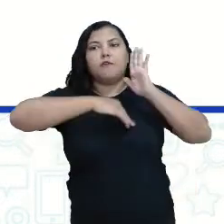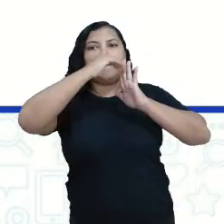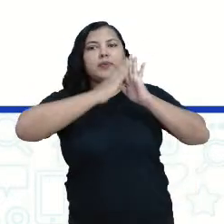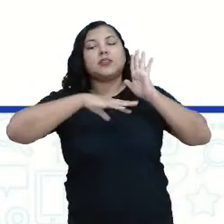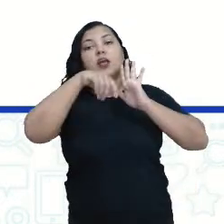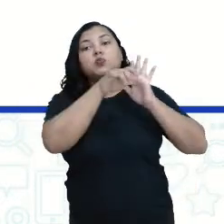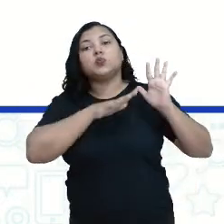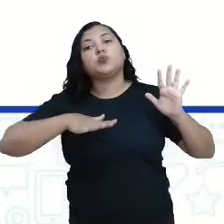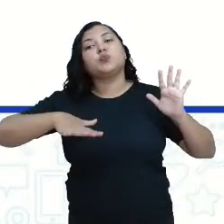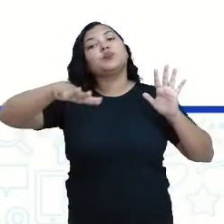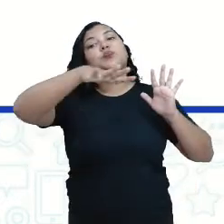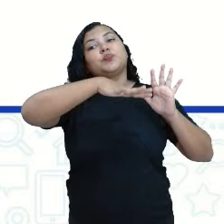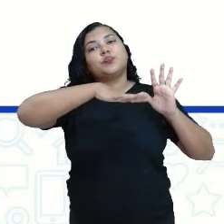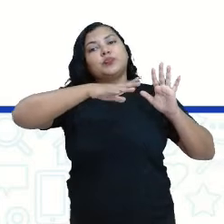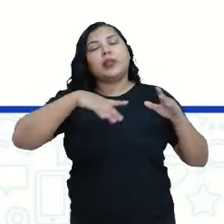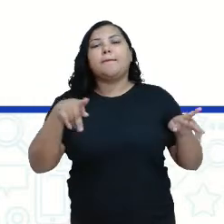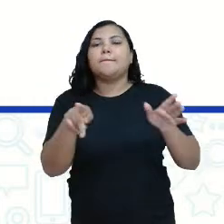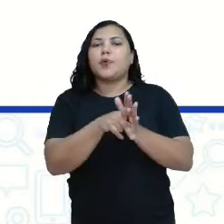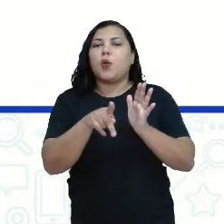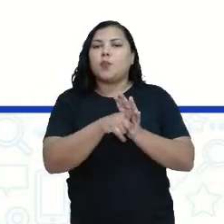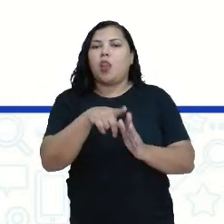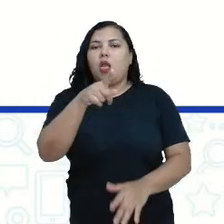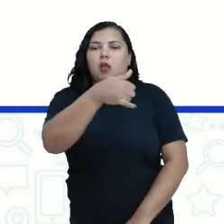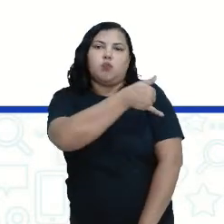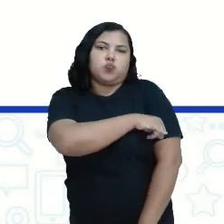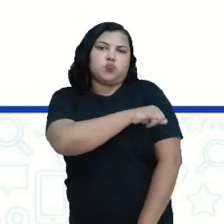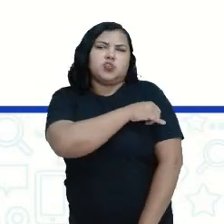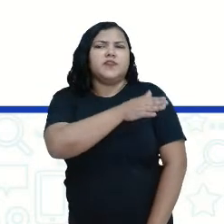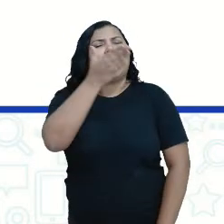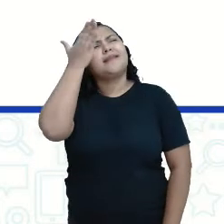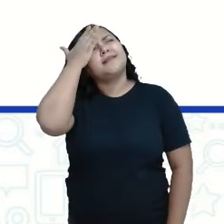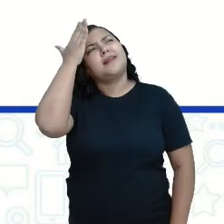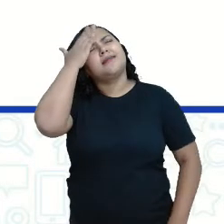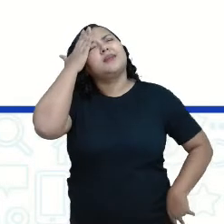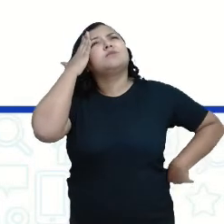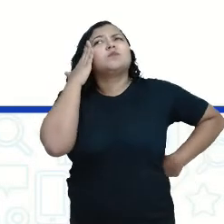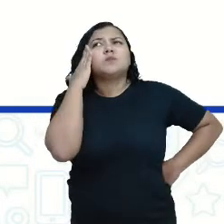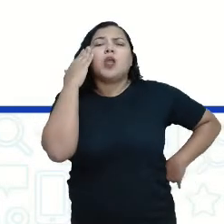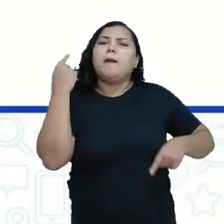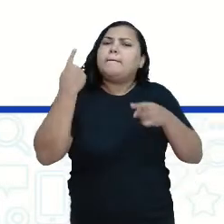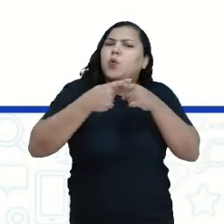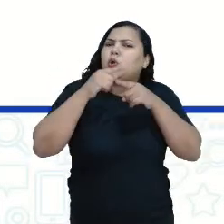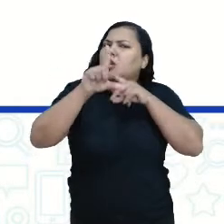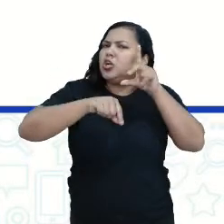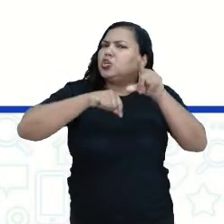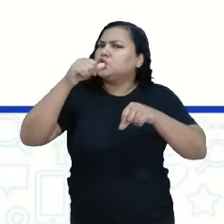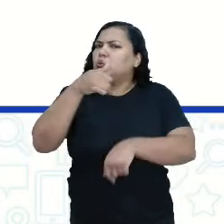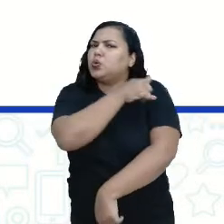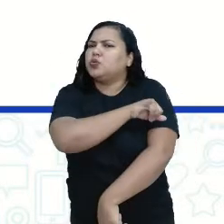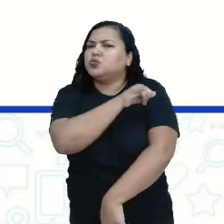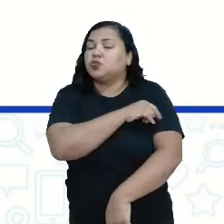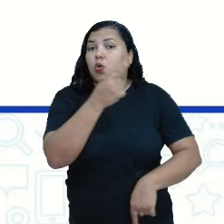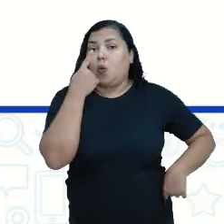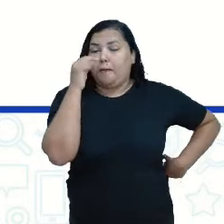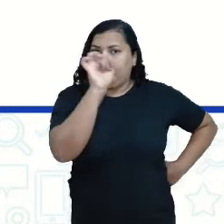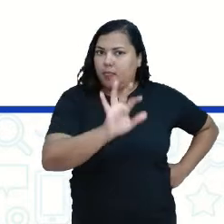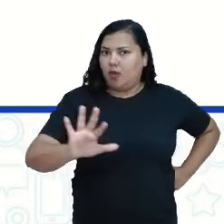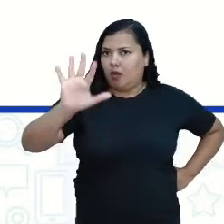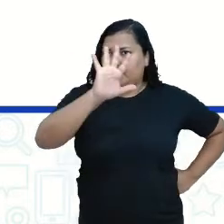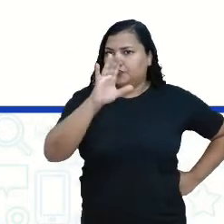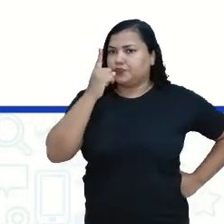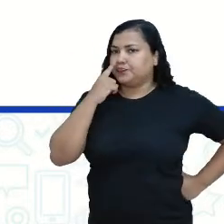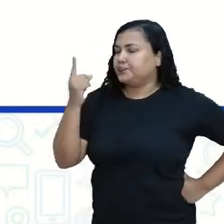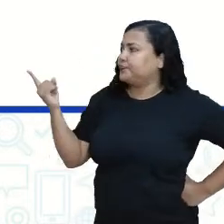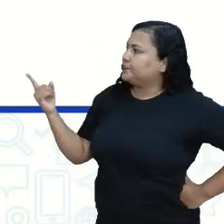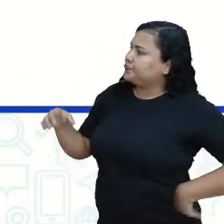um cenário do Rio de Janeiro. E a gente vai tentar entender por que Rio de Janeiro, ok? Observa, na imagem a gente